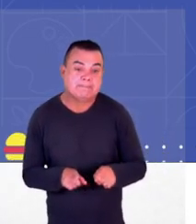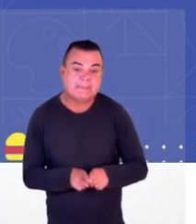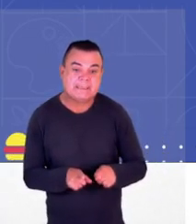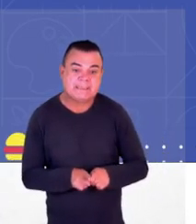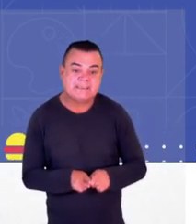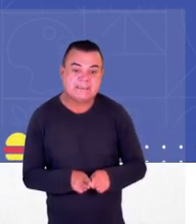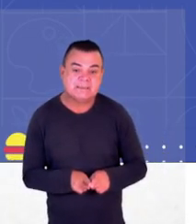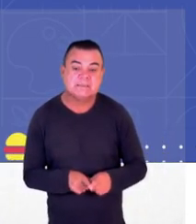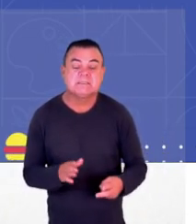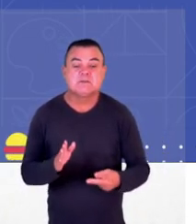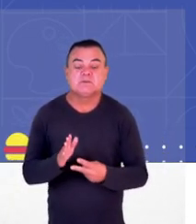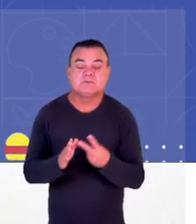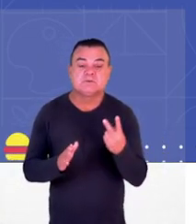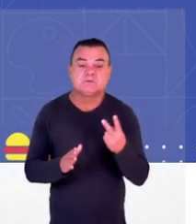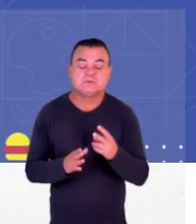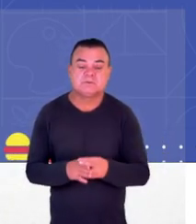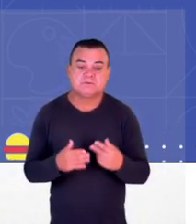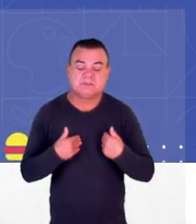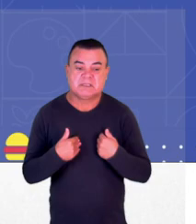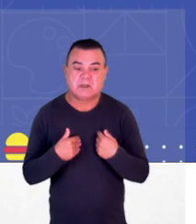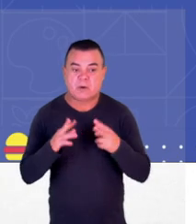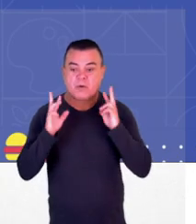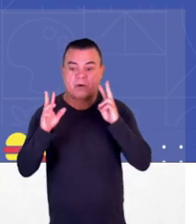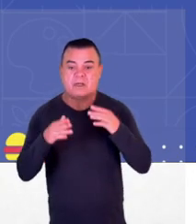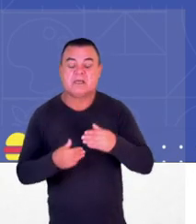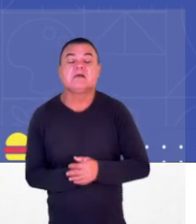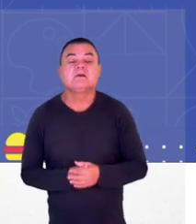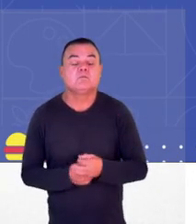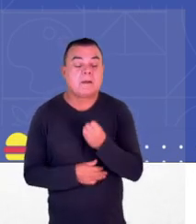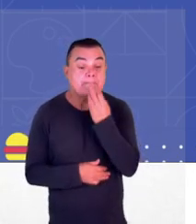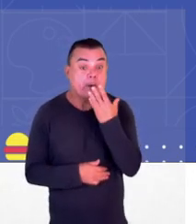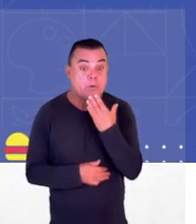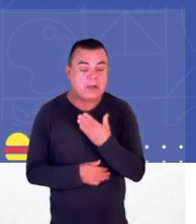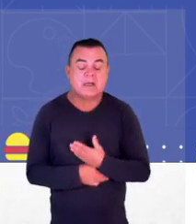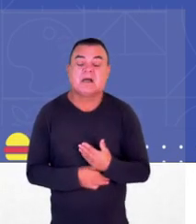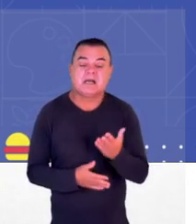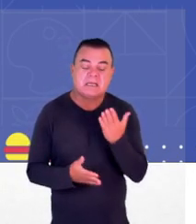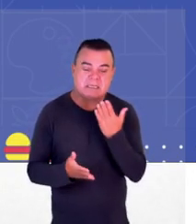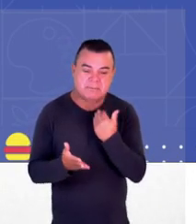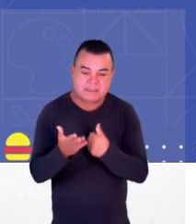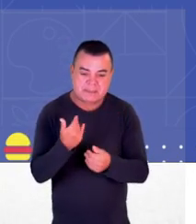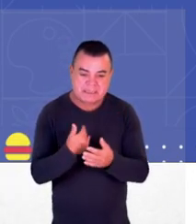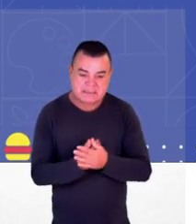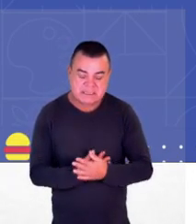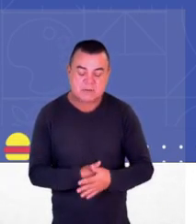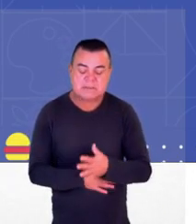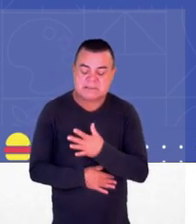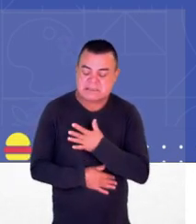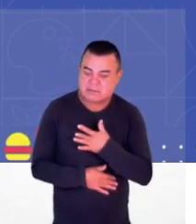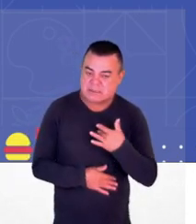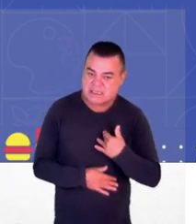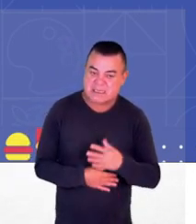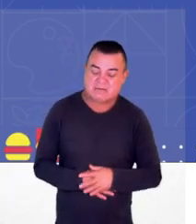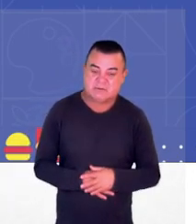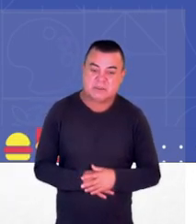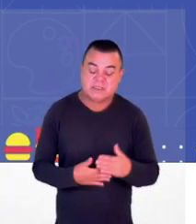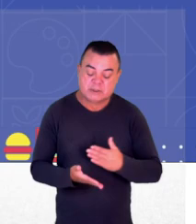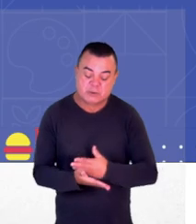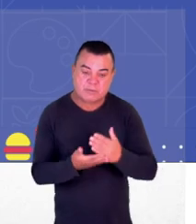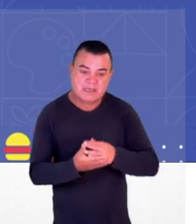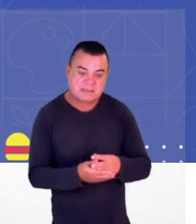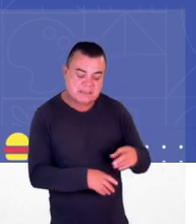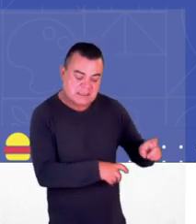um segundo eixo que olha paraa Alimentação adequada e saudável e isso a partir de perspectivas que vão desde a produção ao